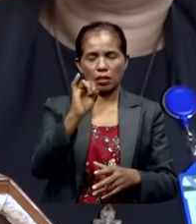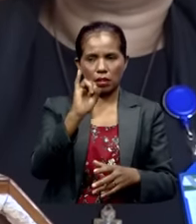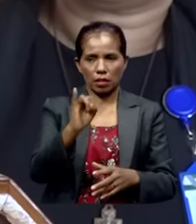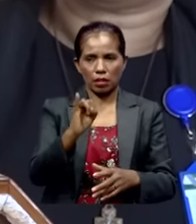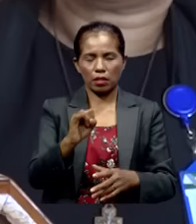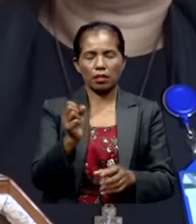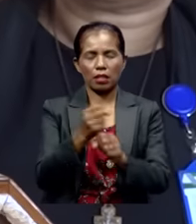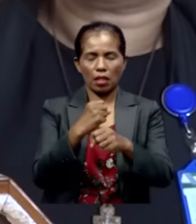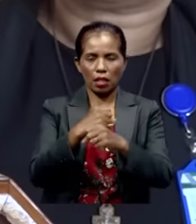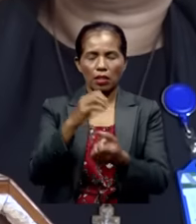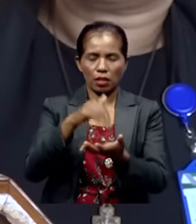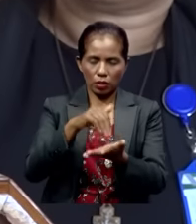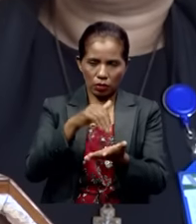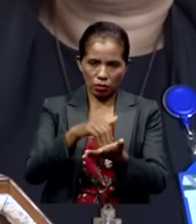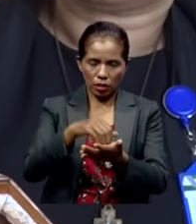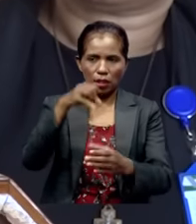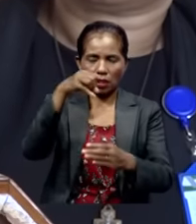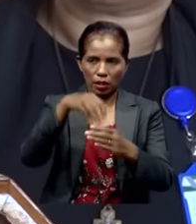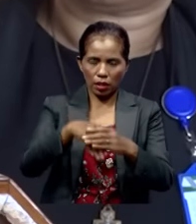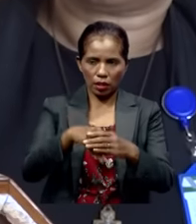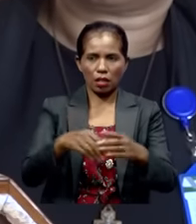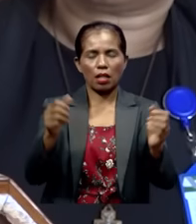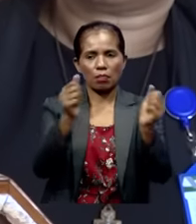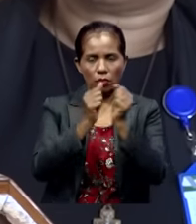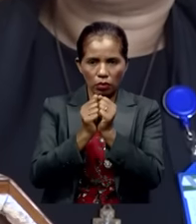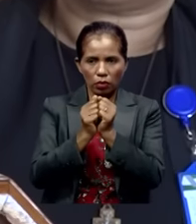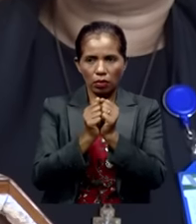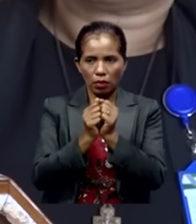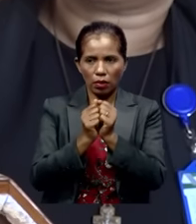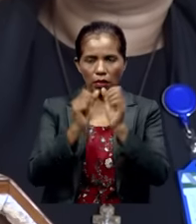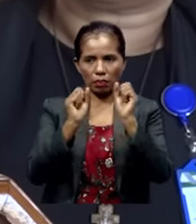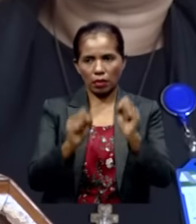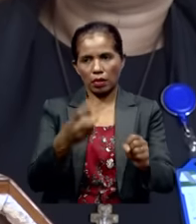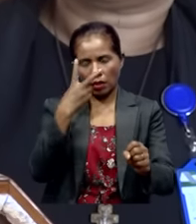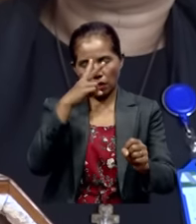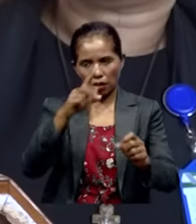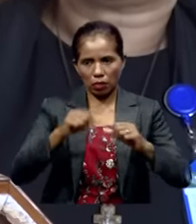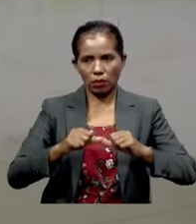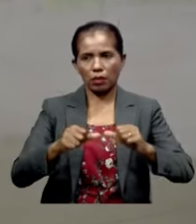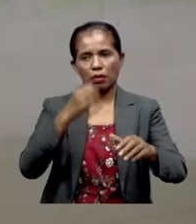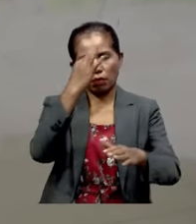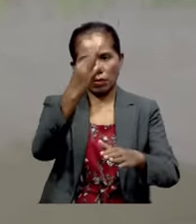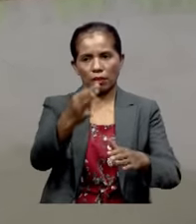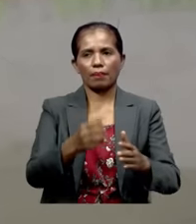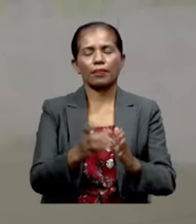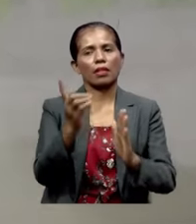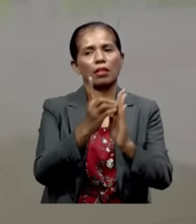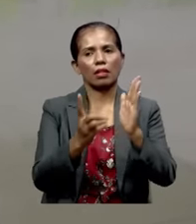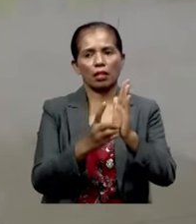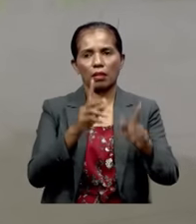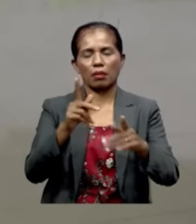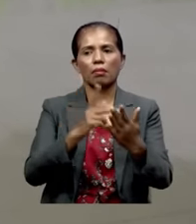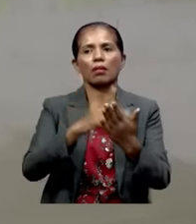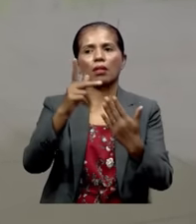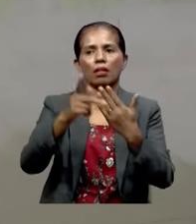ralo estudo e da cliente acompanhamento para o diharé e na continuação da ONU. Tuidados beneficiários para o programa